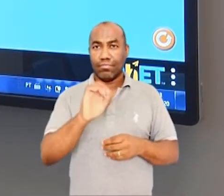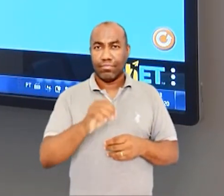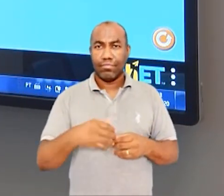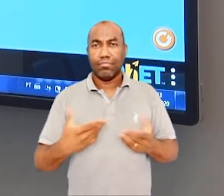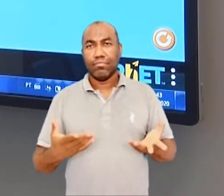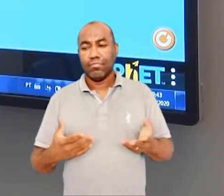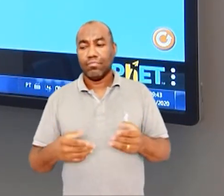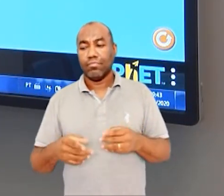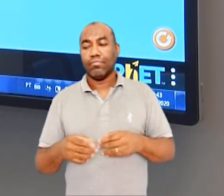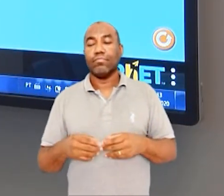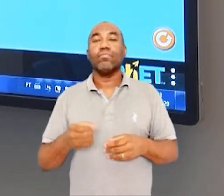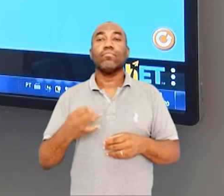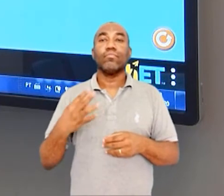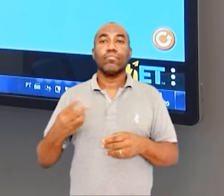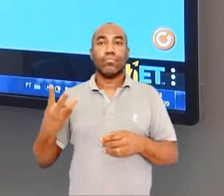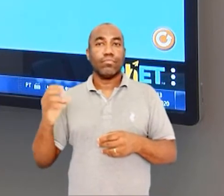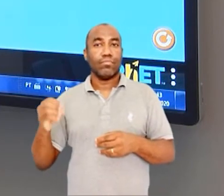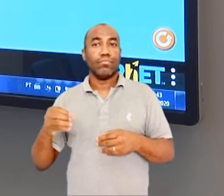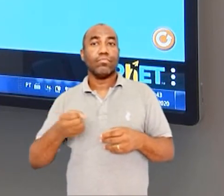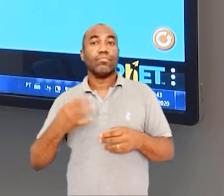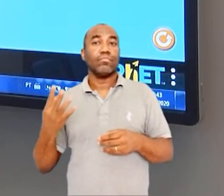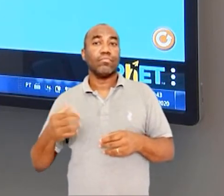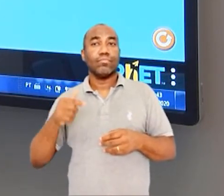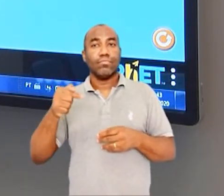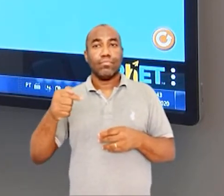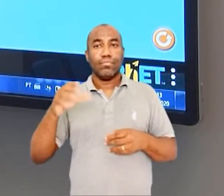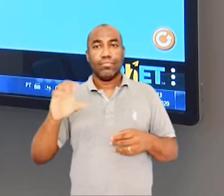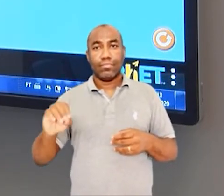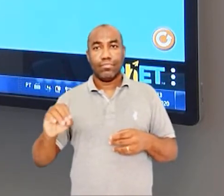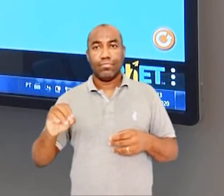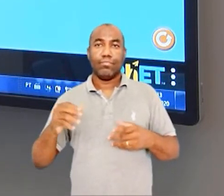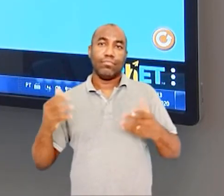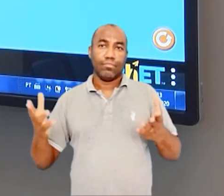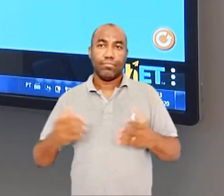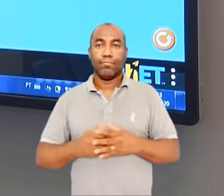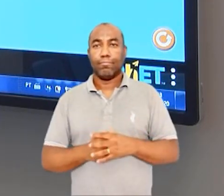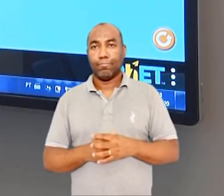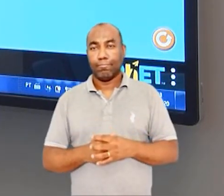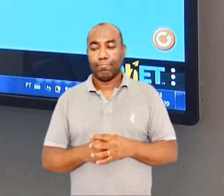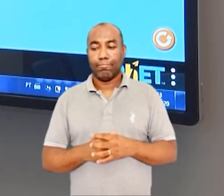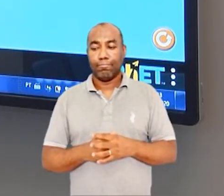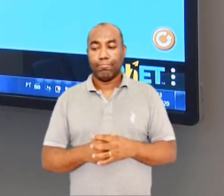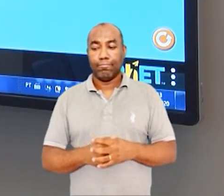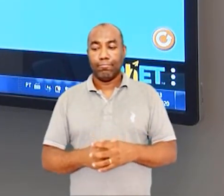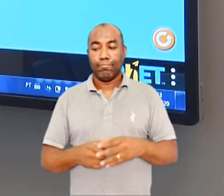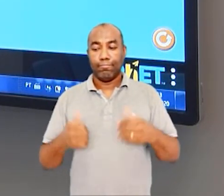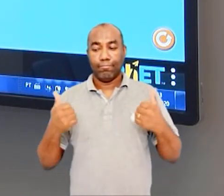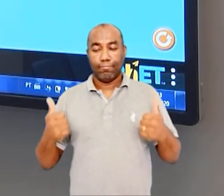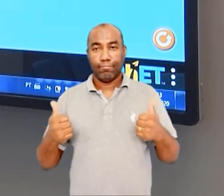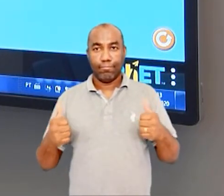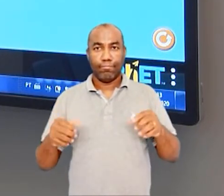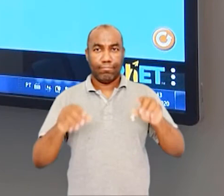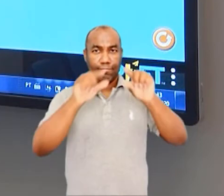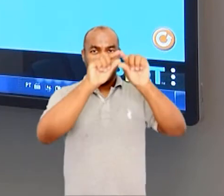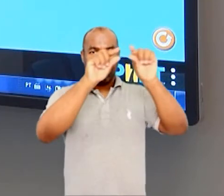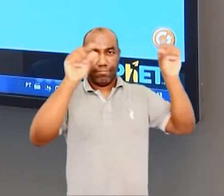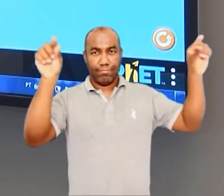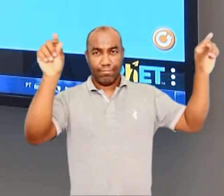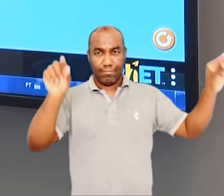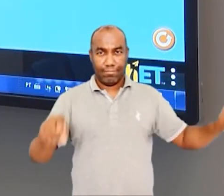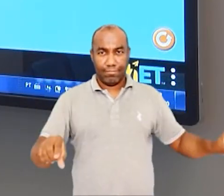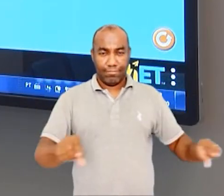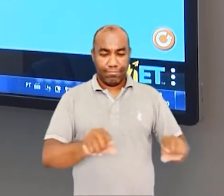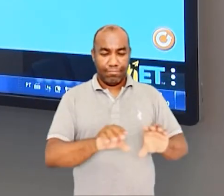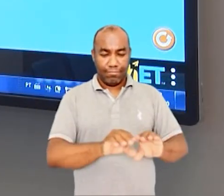o outro que é 60, nós temos 70 ohms. Ok? Então, fechando aqui o circuito associação